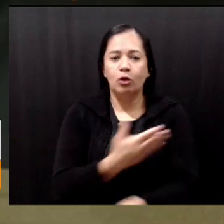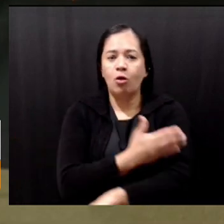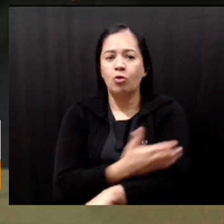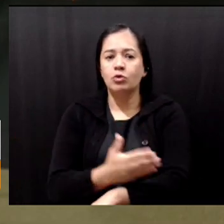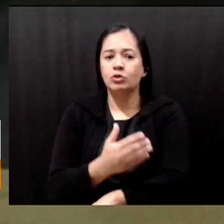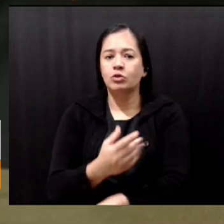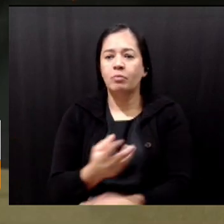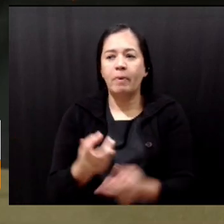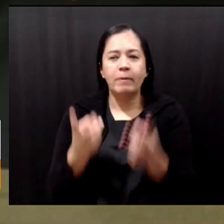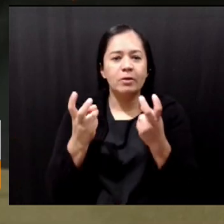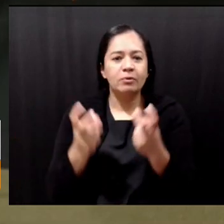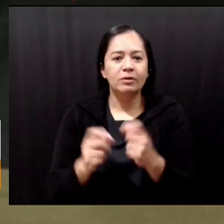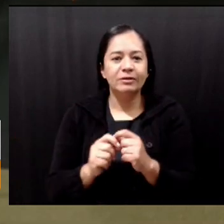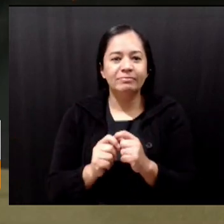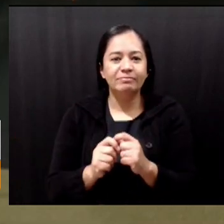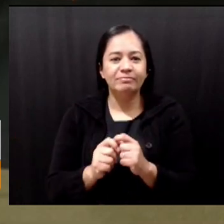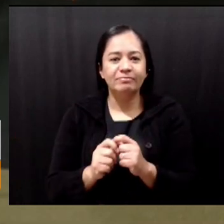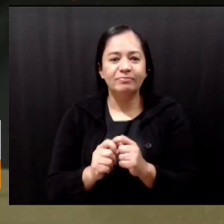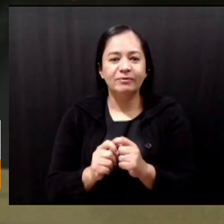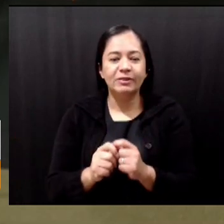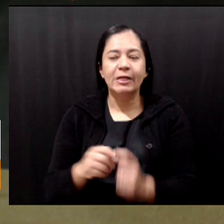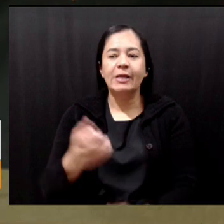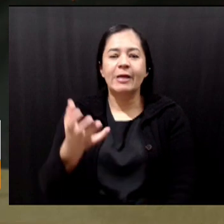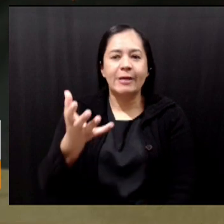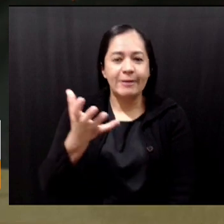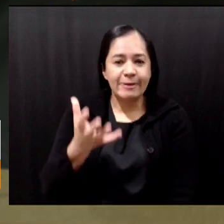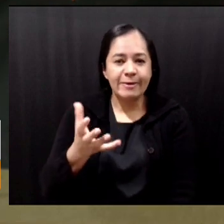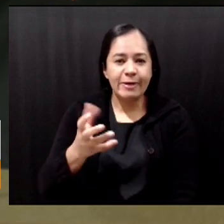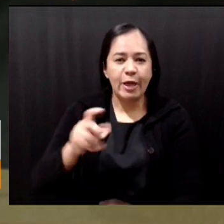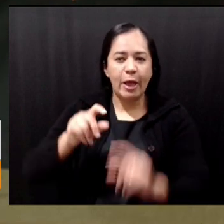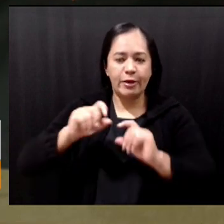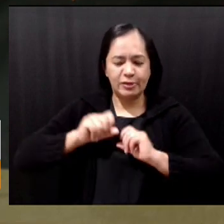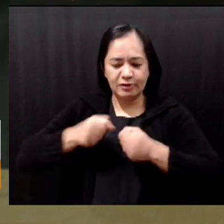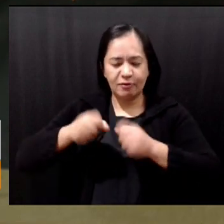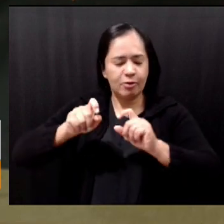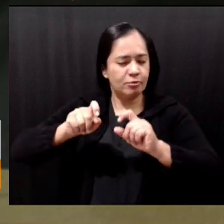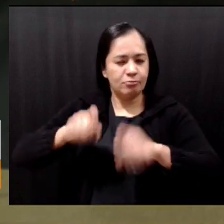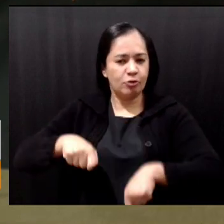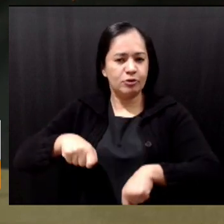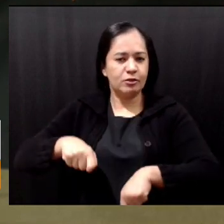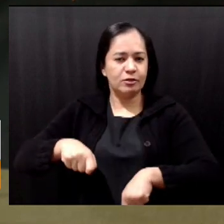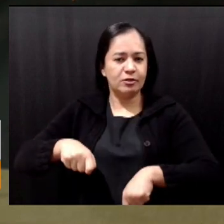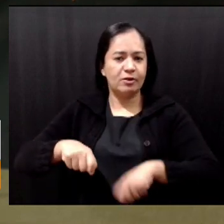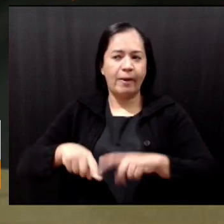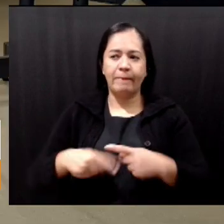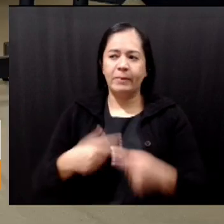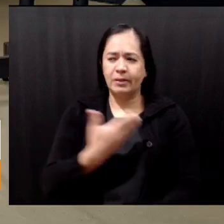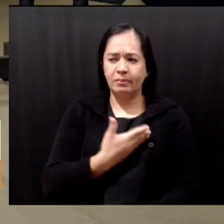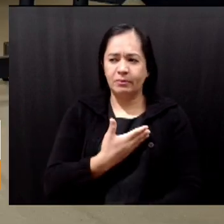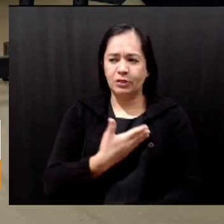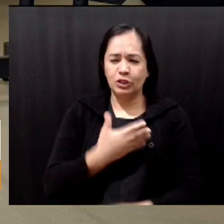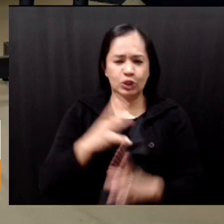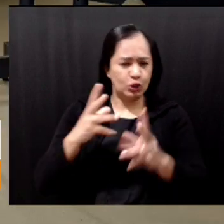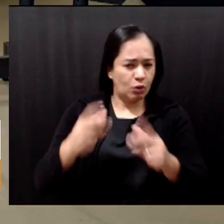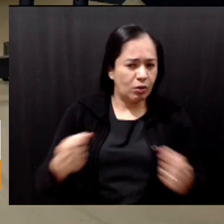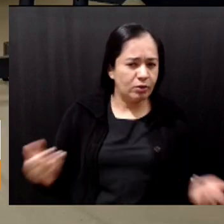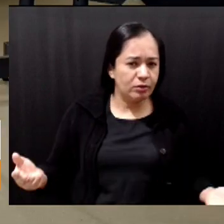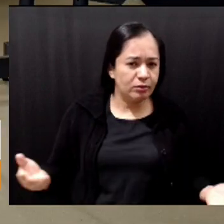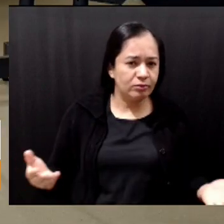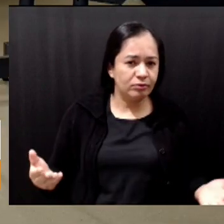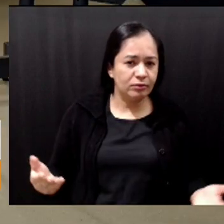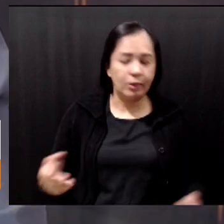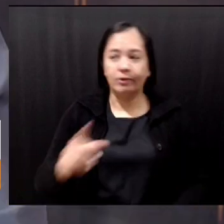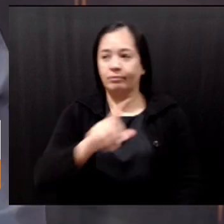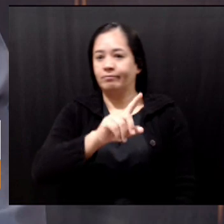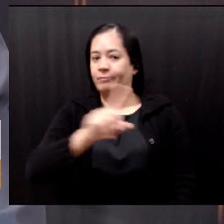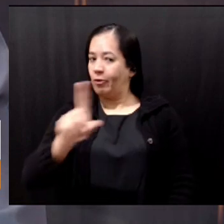quer dá um jeito", mas isso se aplica a todas as amizades, Arthur? Eu acredito que não,